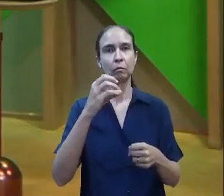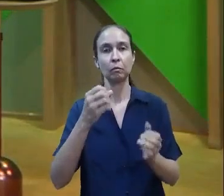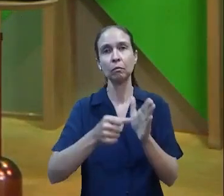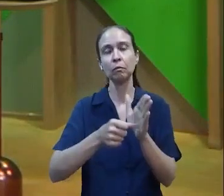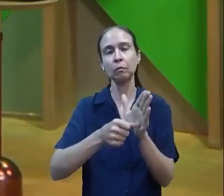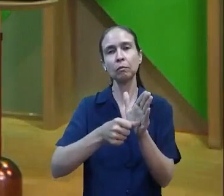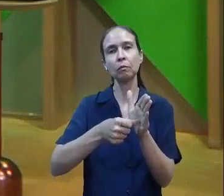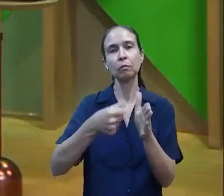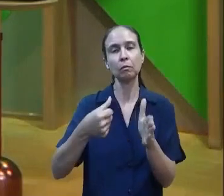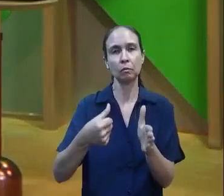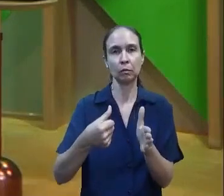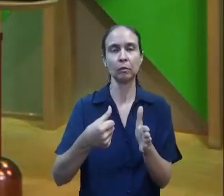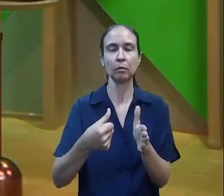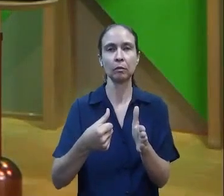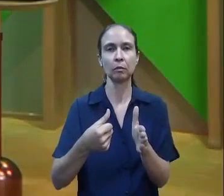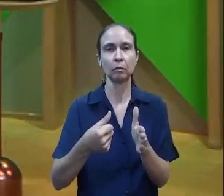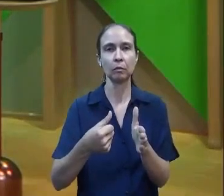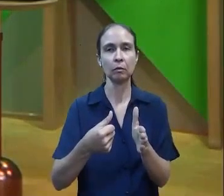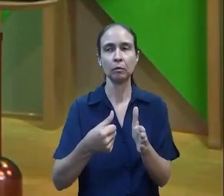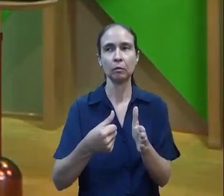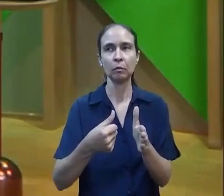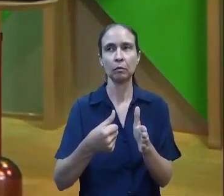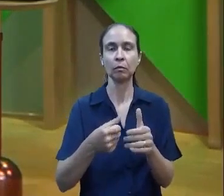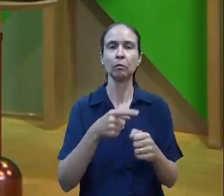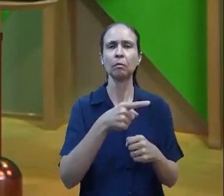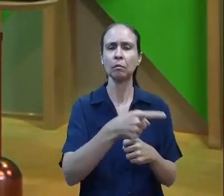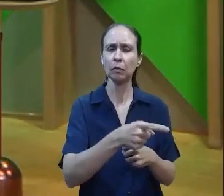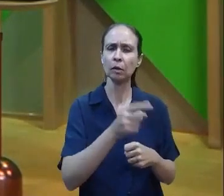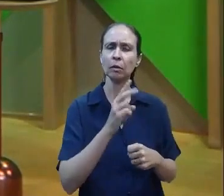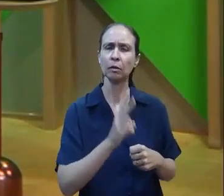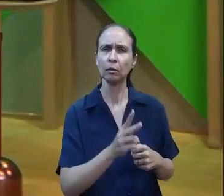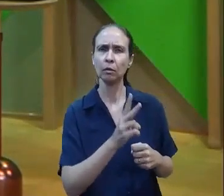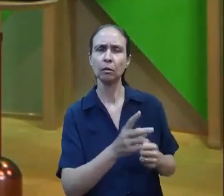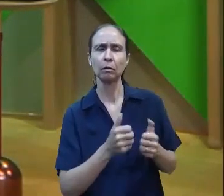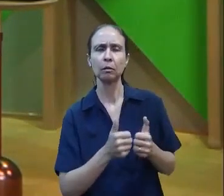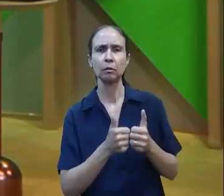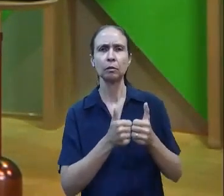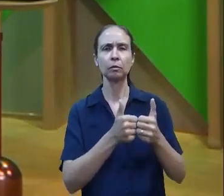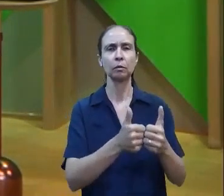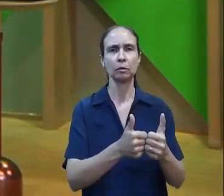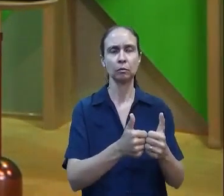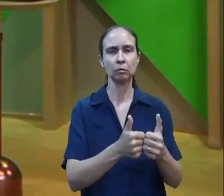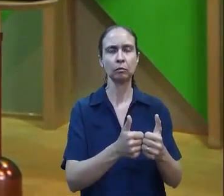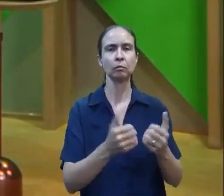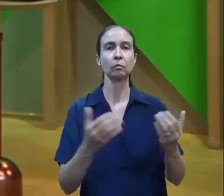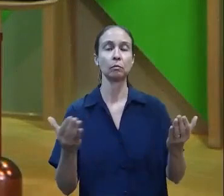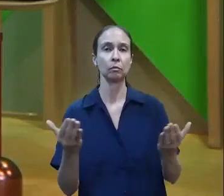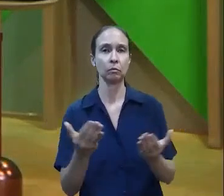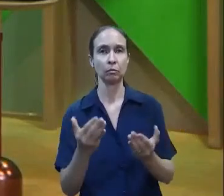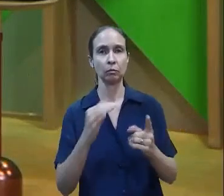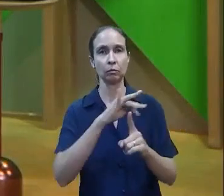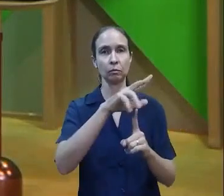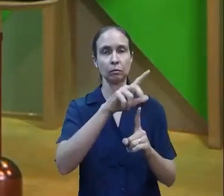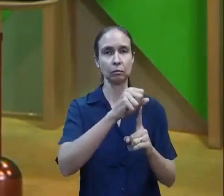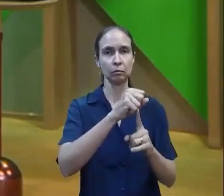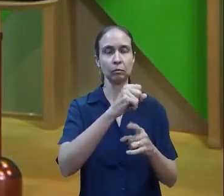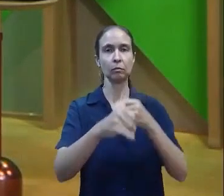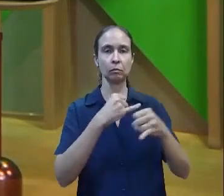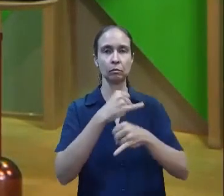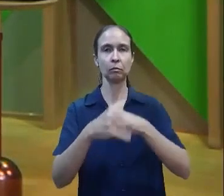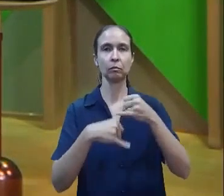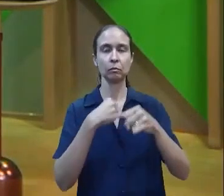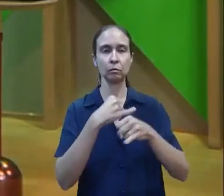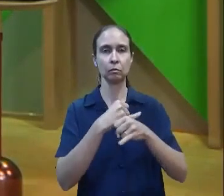AgroTeams e desde aí o senhor sempre está junto com a gente. E essa AgroTeams digital, ela está para